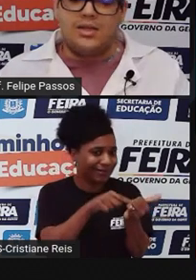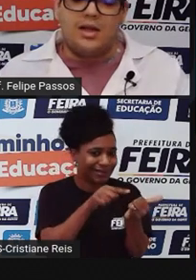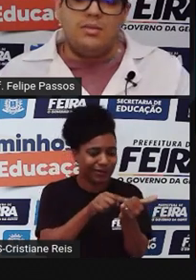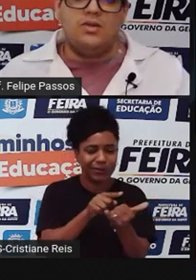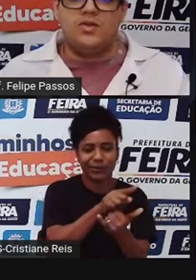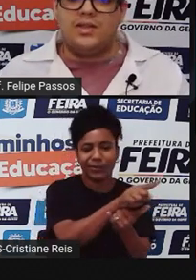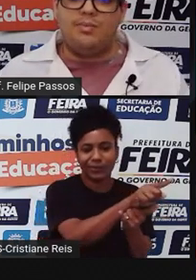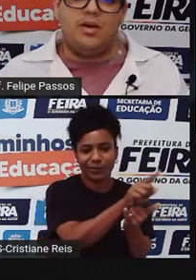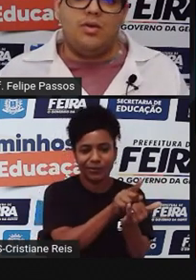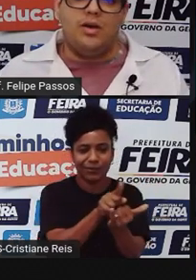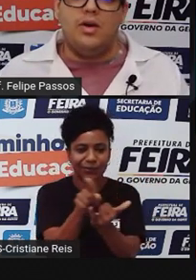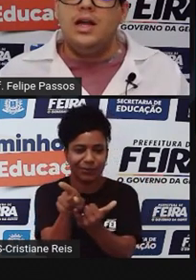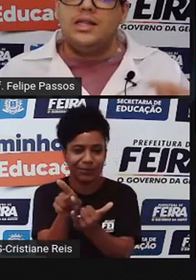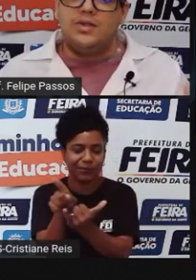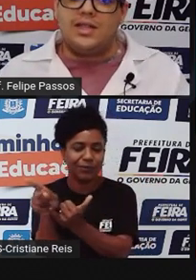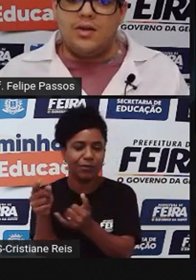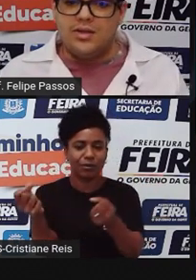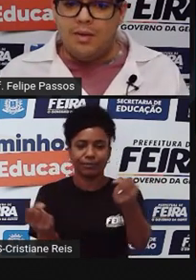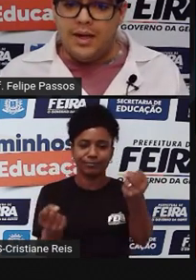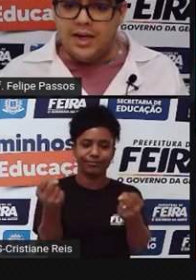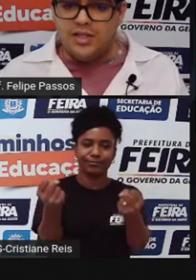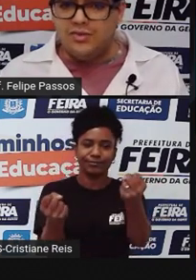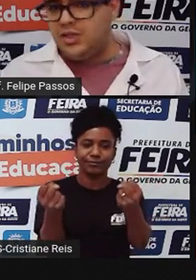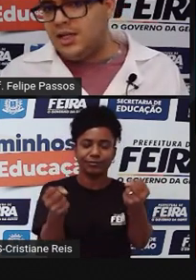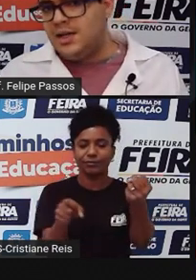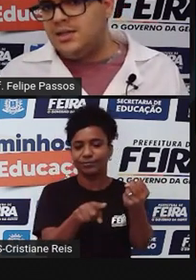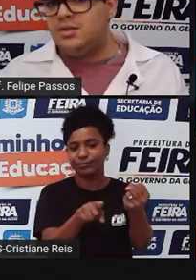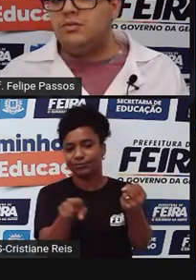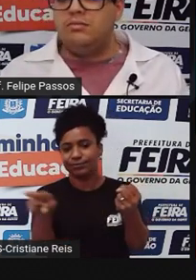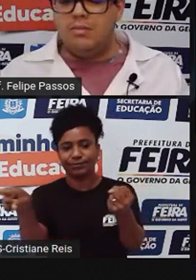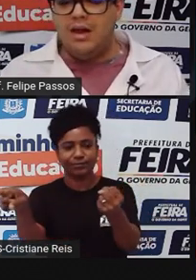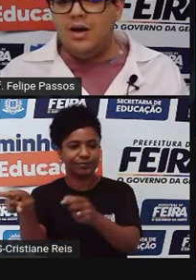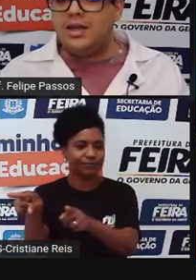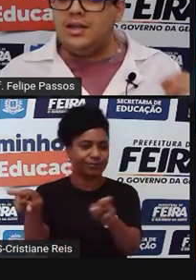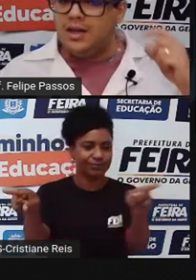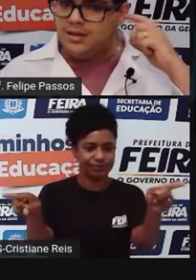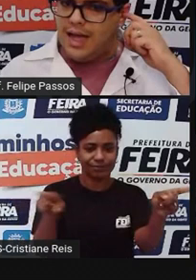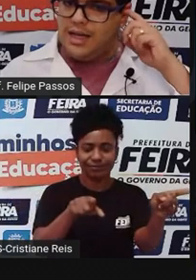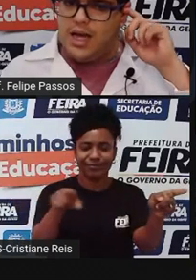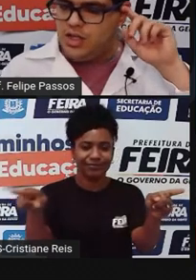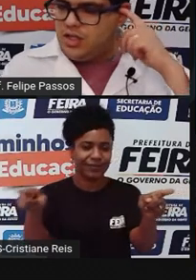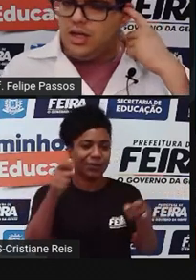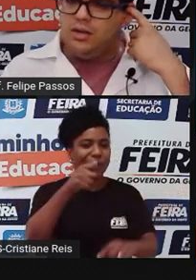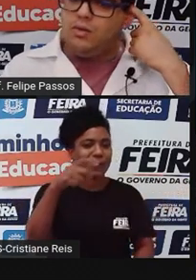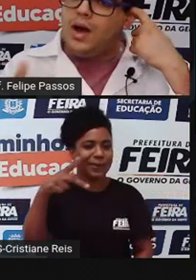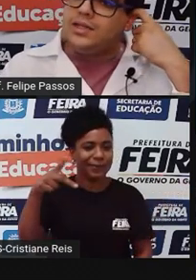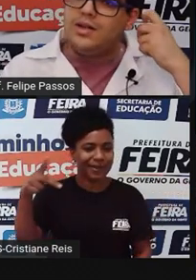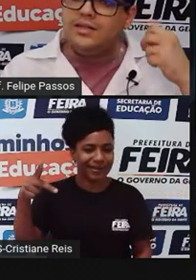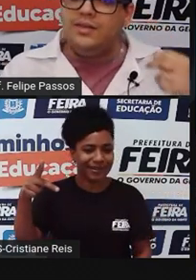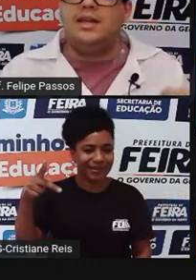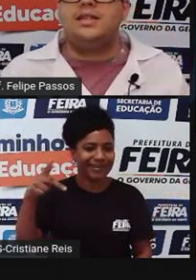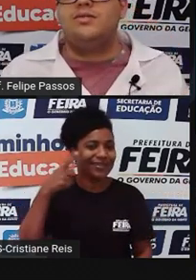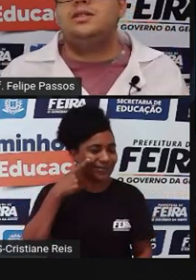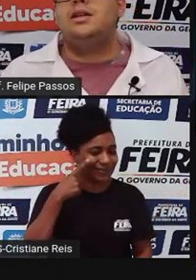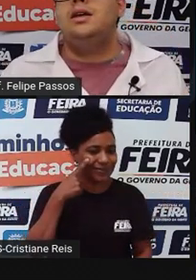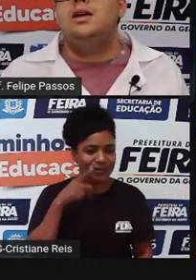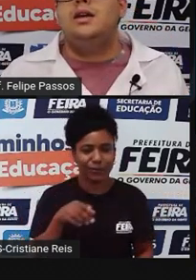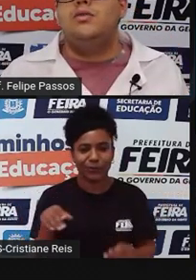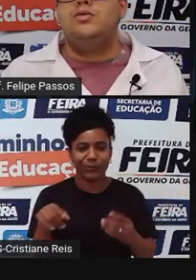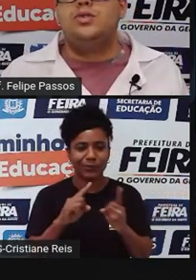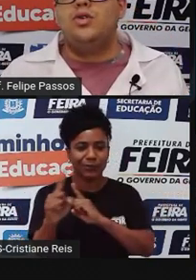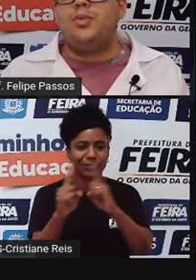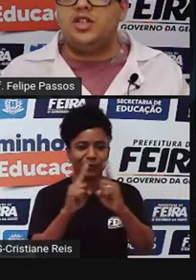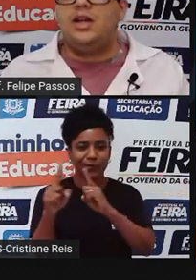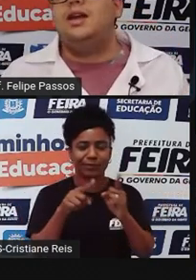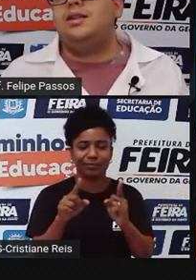né quais caminhos você percorreu os tá usando um aplicativo de trânsito melhor ainda ali registrando Quais são as minhas que